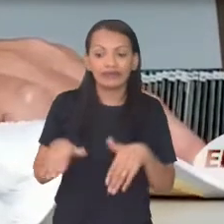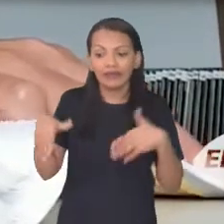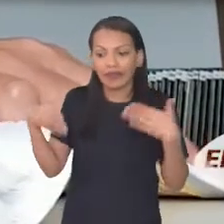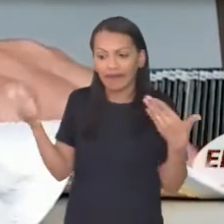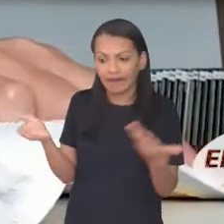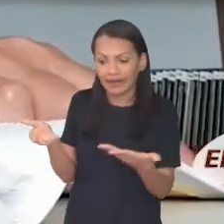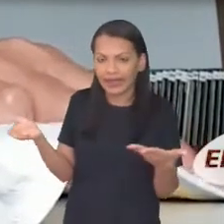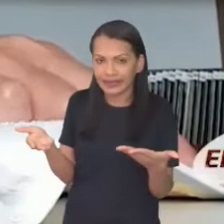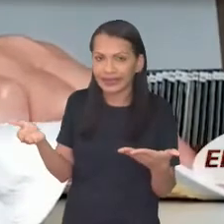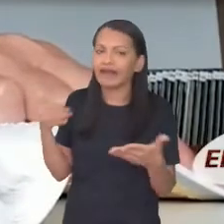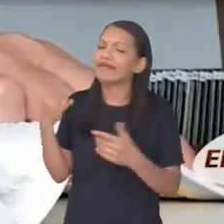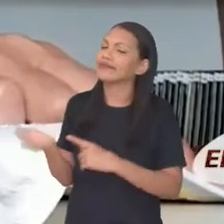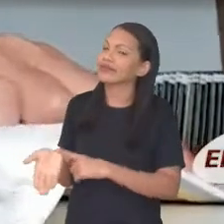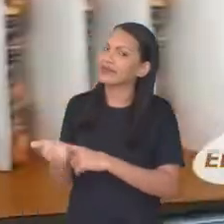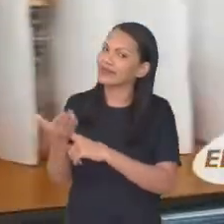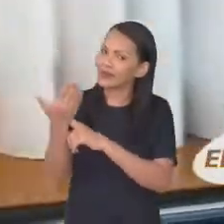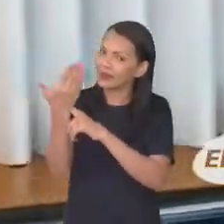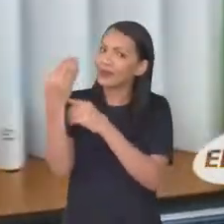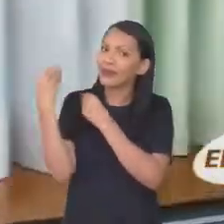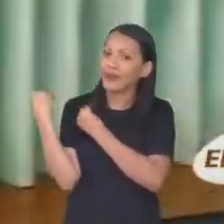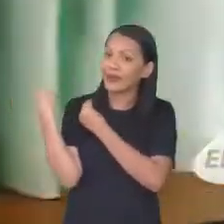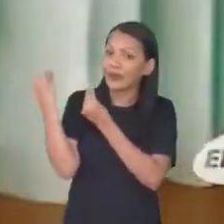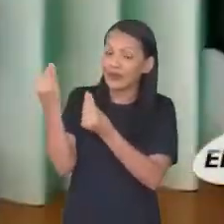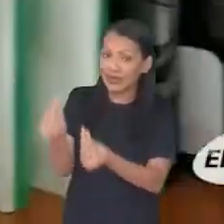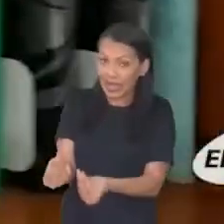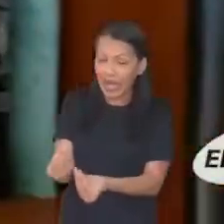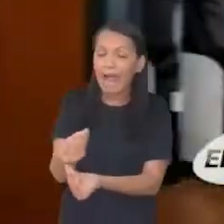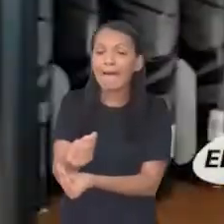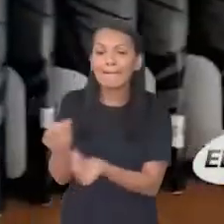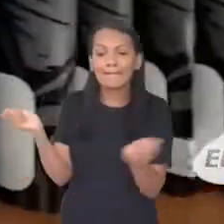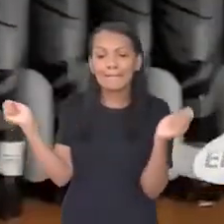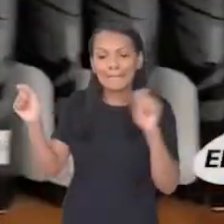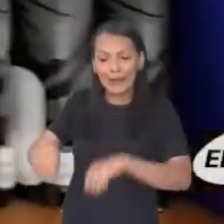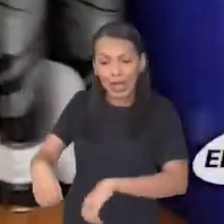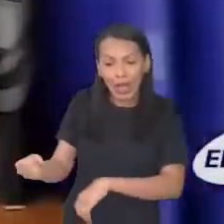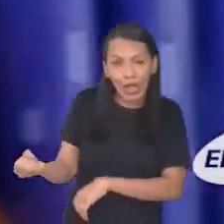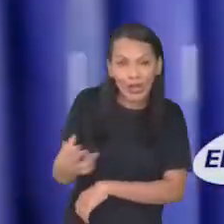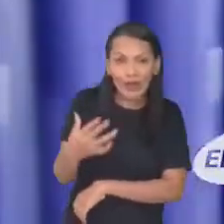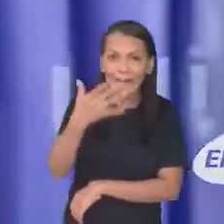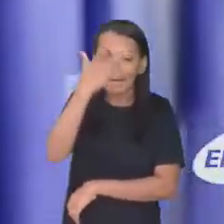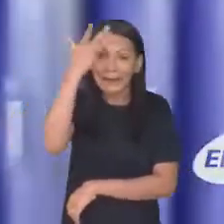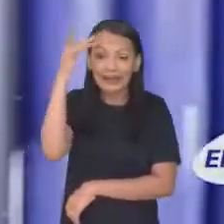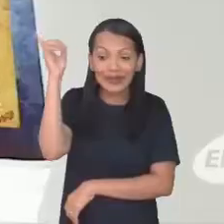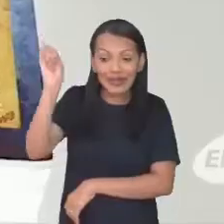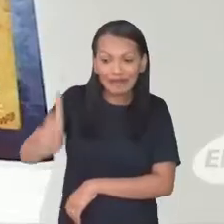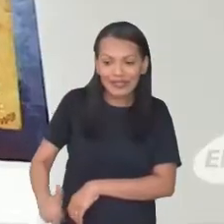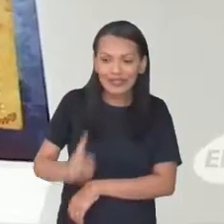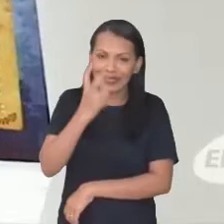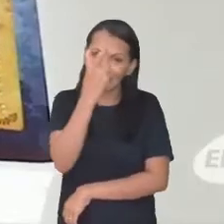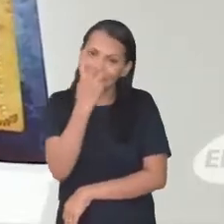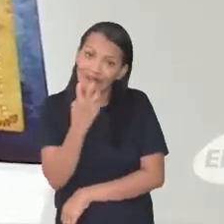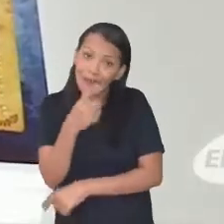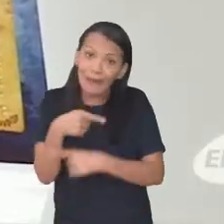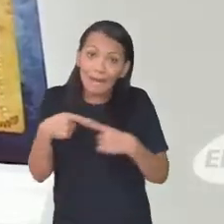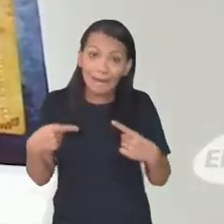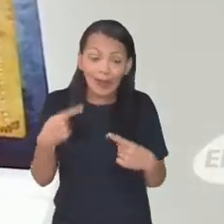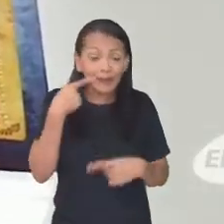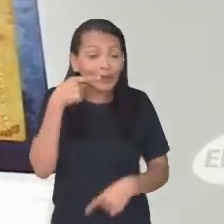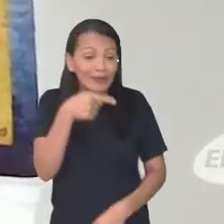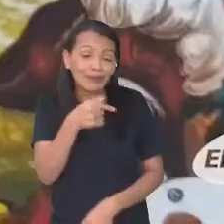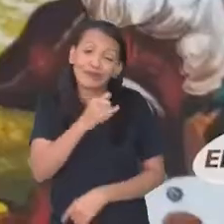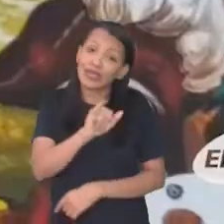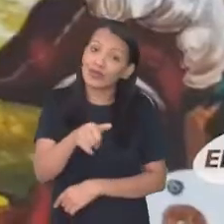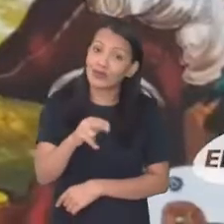Atualmente, a tecnologia oferece mais recursos para as pessoas com deficiência visual, mas para Justino,